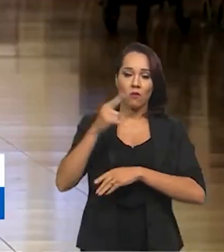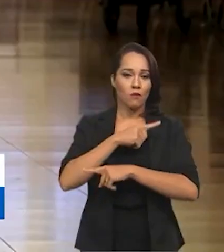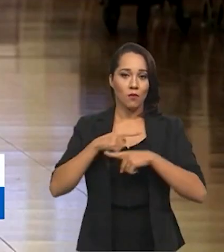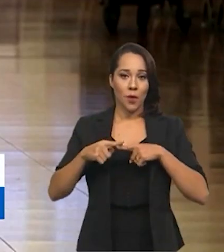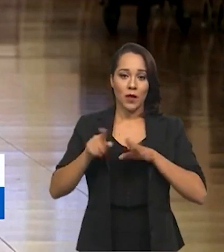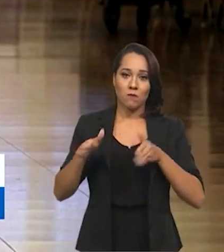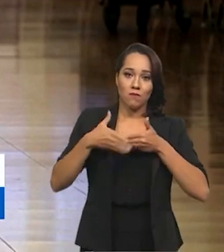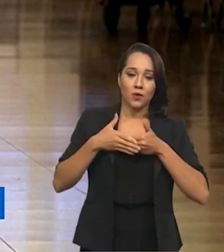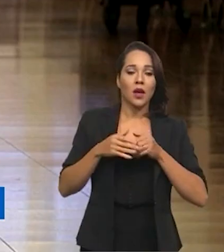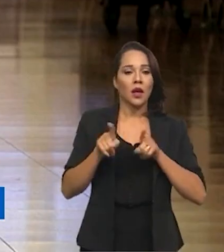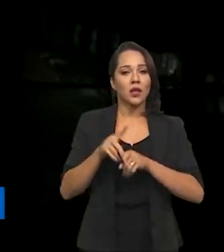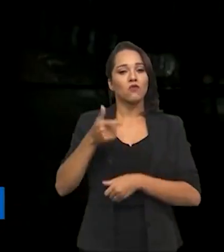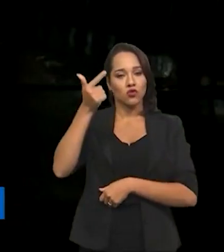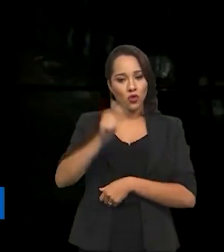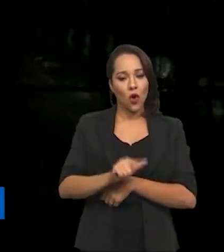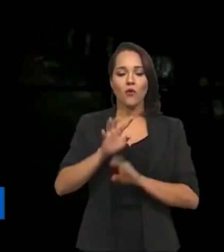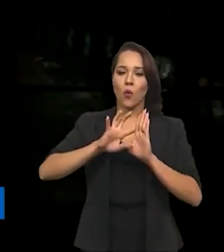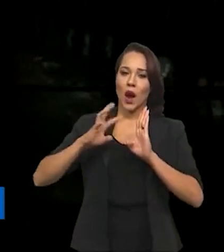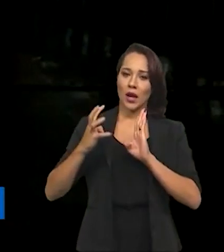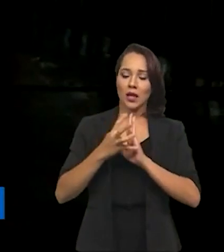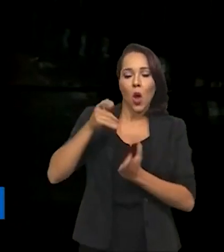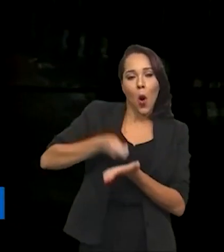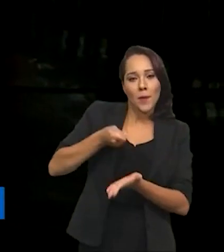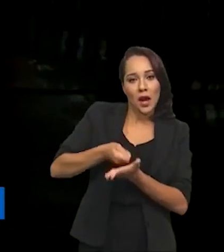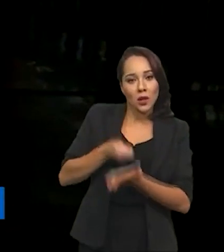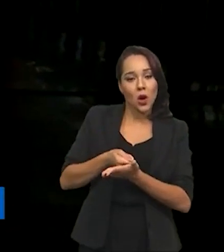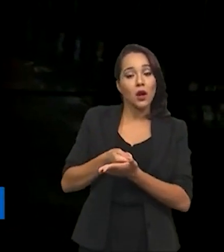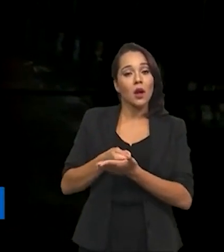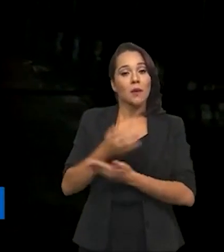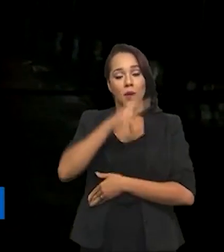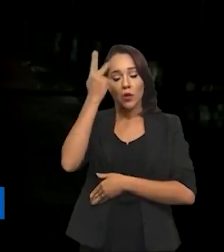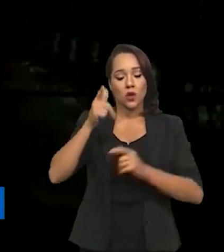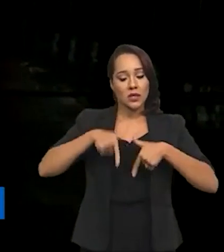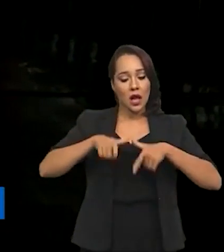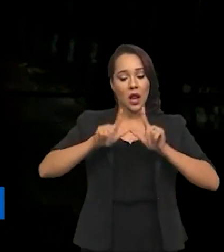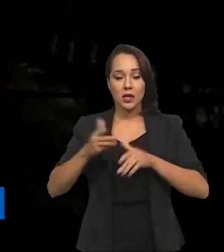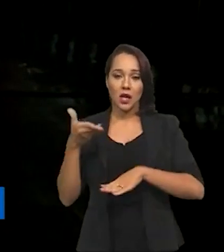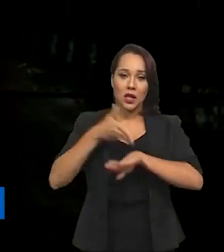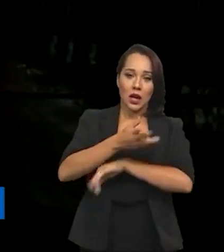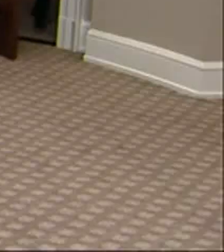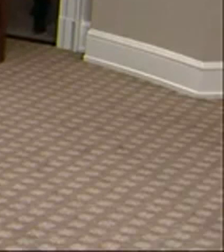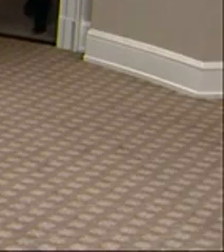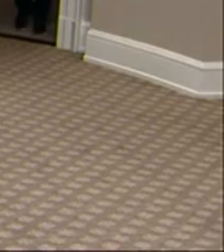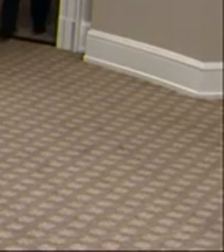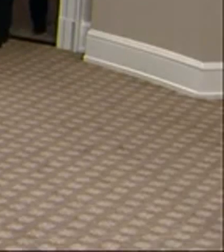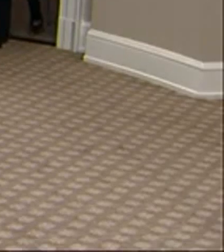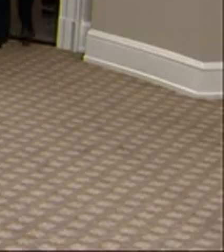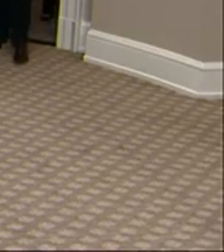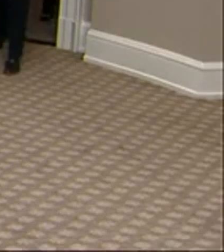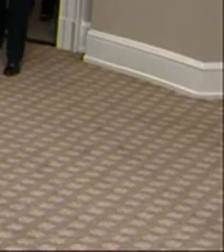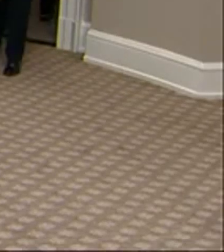estrangeiros veem pois novamente a quarentena obrigatória para israelenses que entrarem no país e